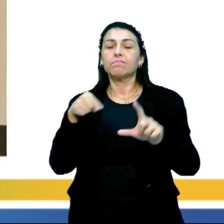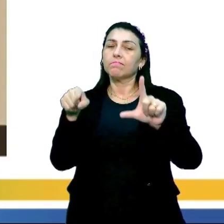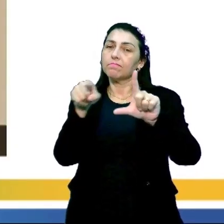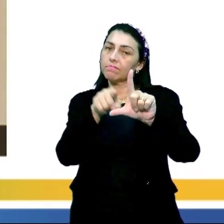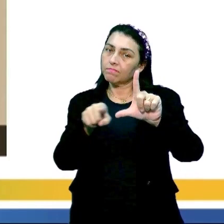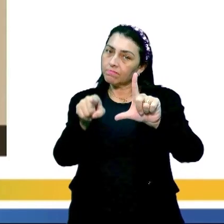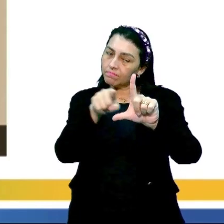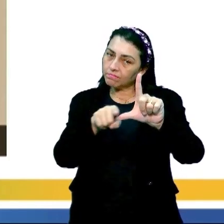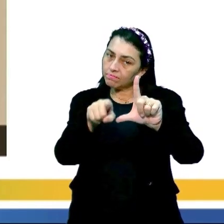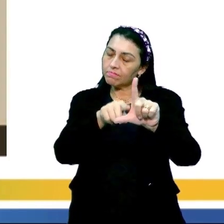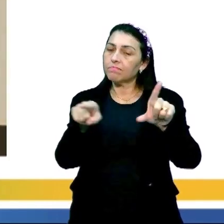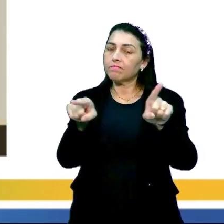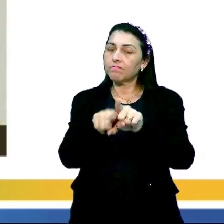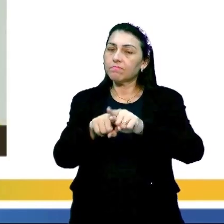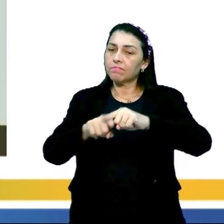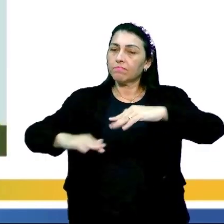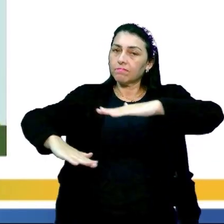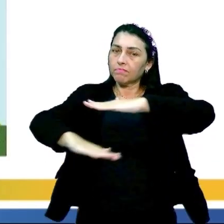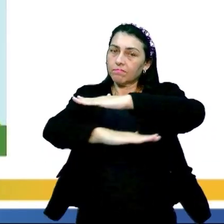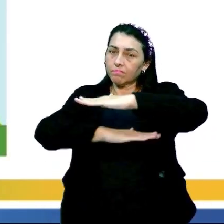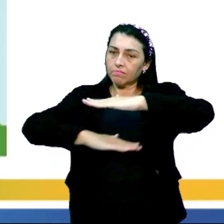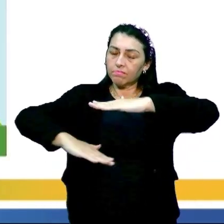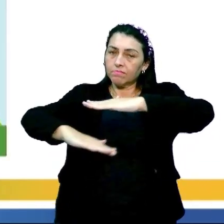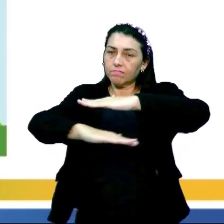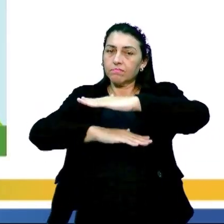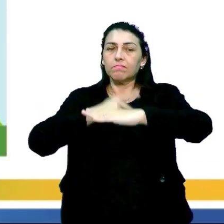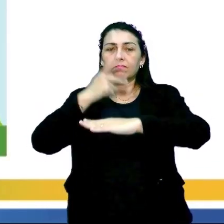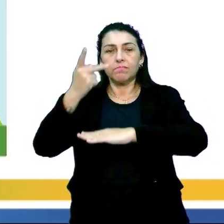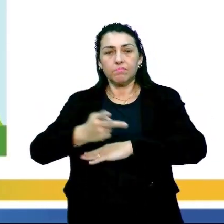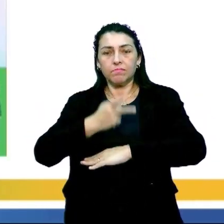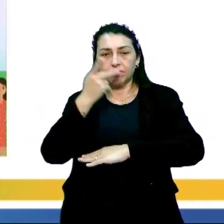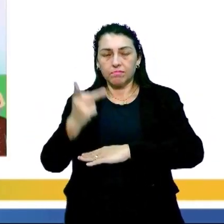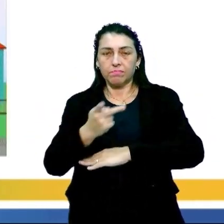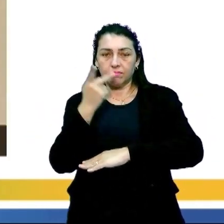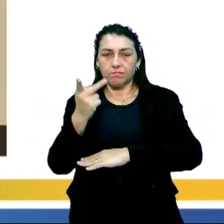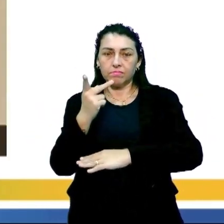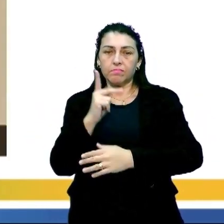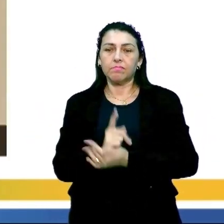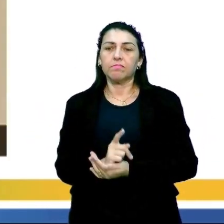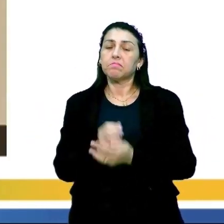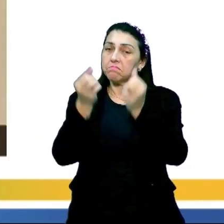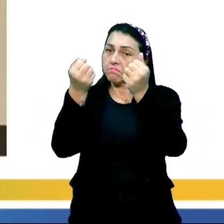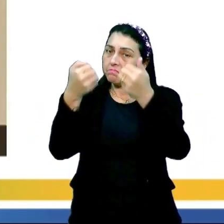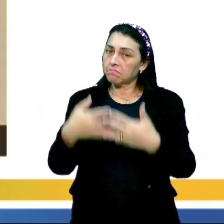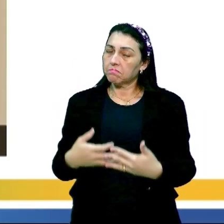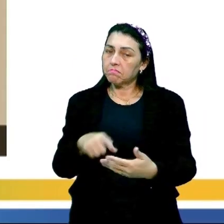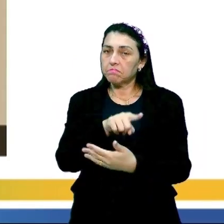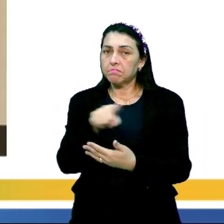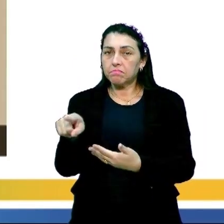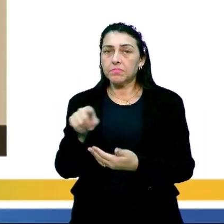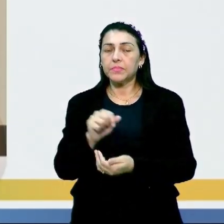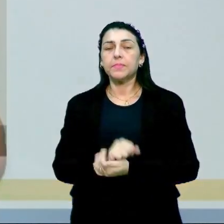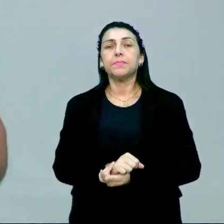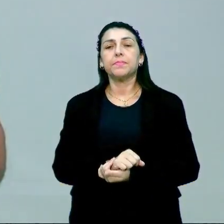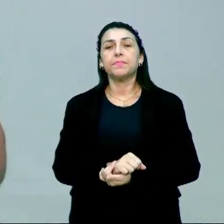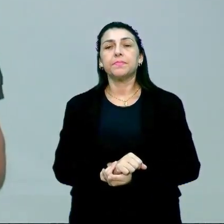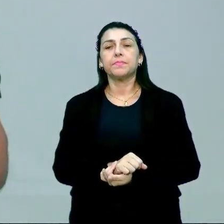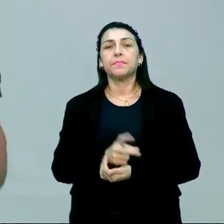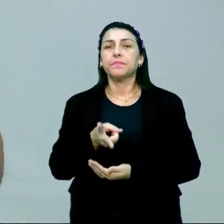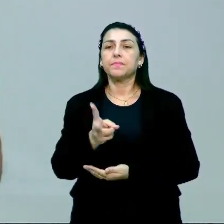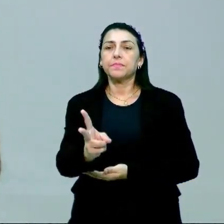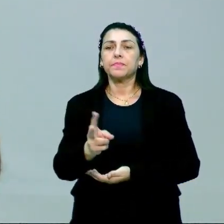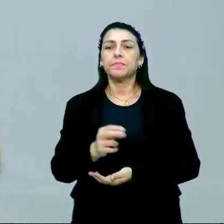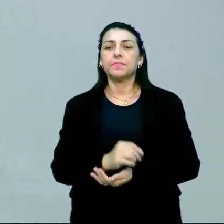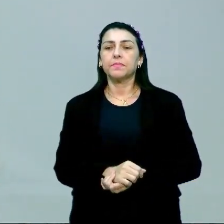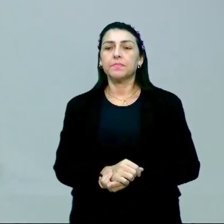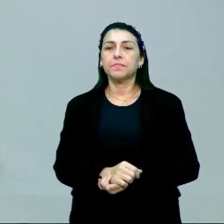infográfico embaixo, falando sobre isso que eu descrevi para vocês. Vamos